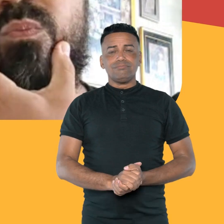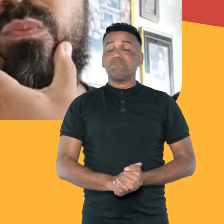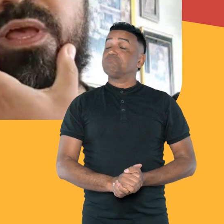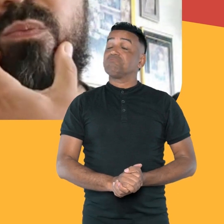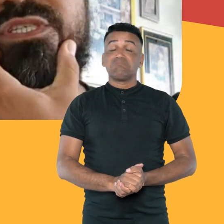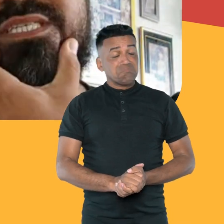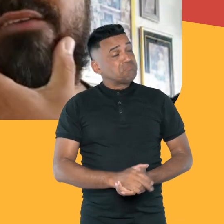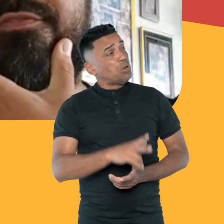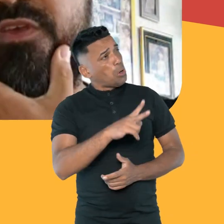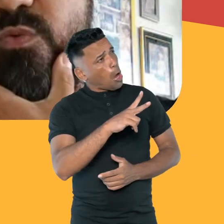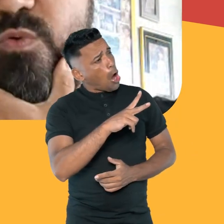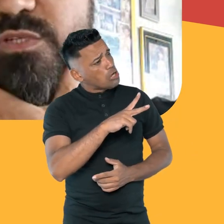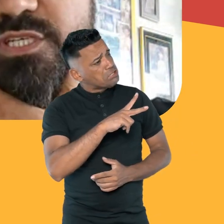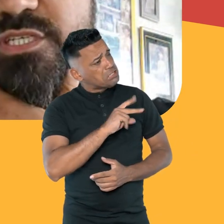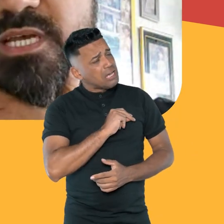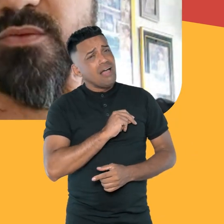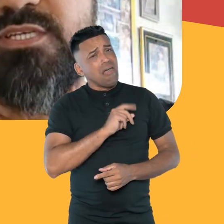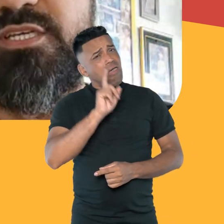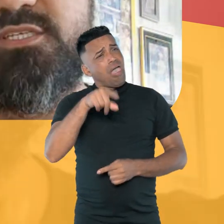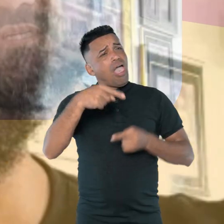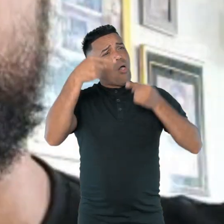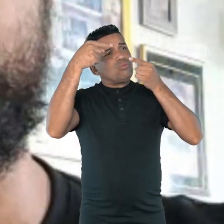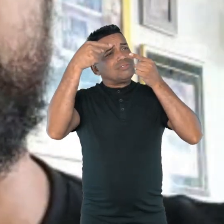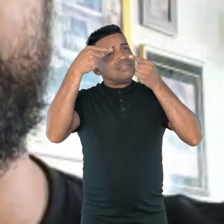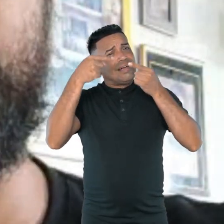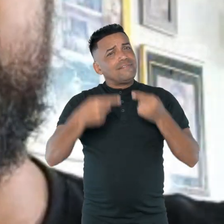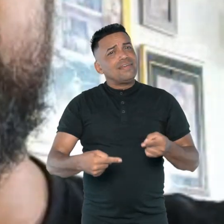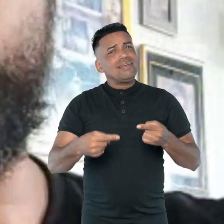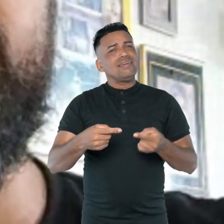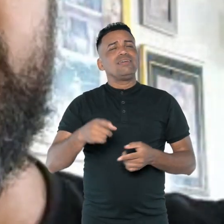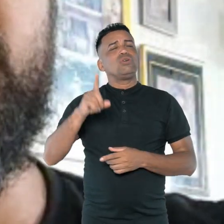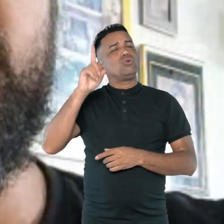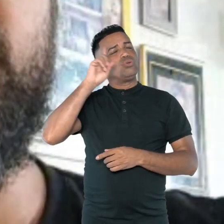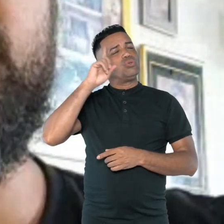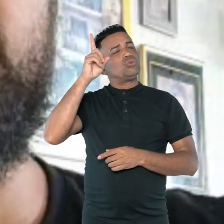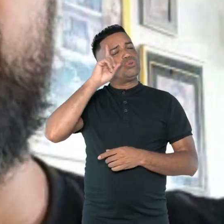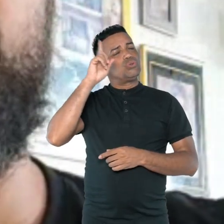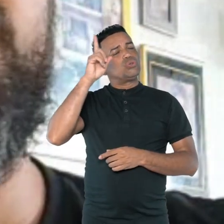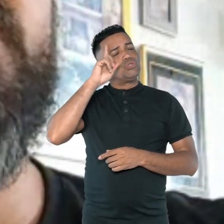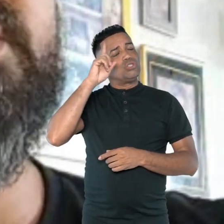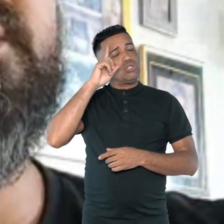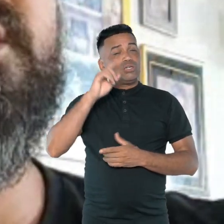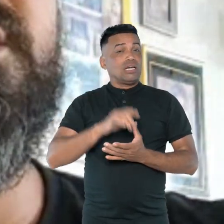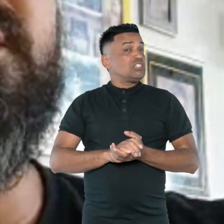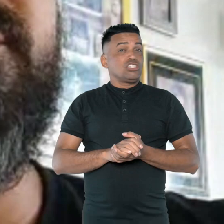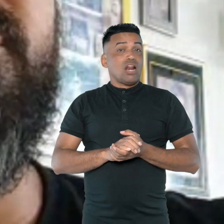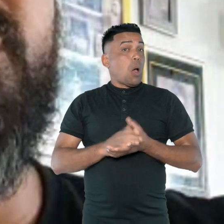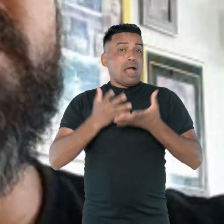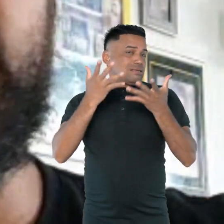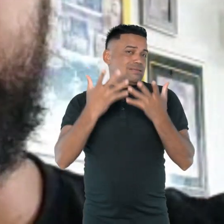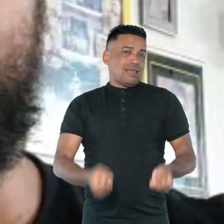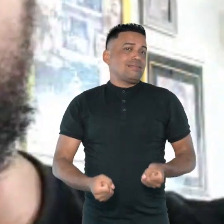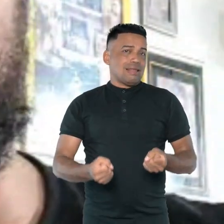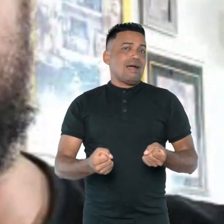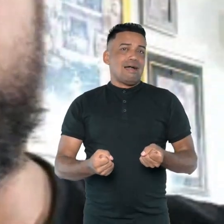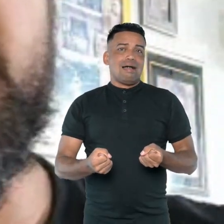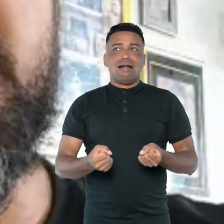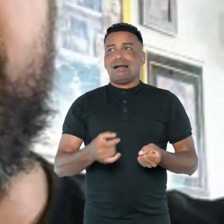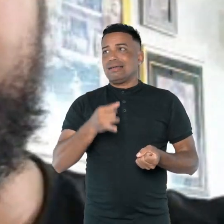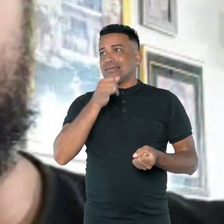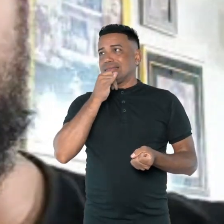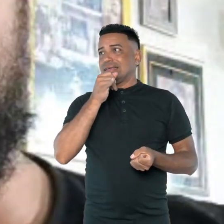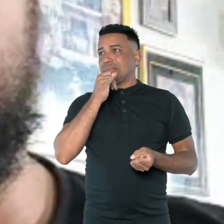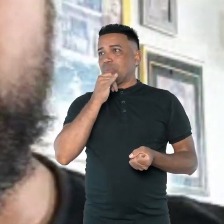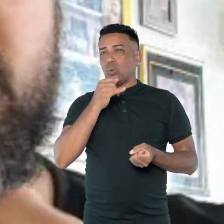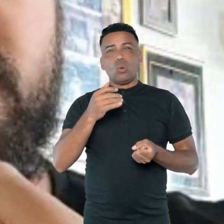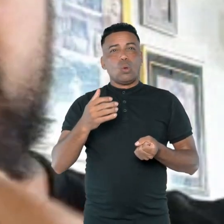Nossa, é um desafio cotidiano a gente não se deixar engolir, sabe, por essa areia